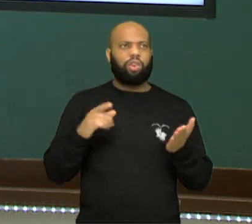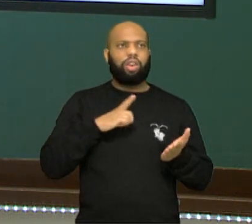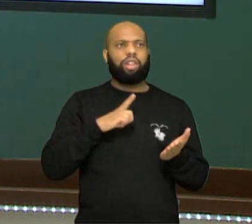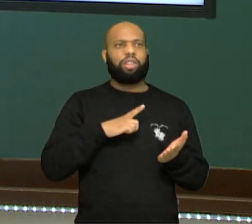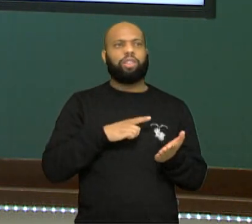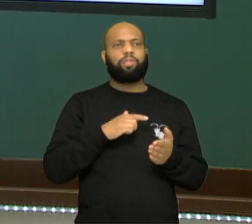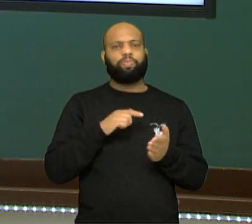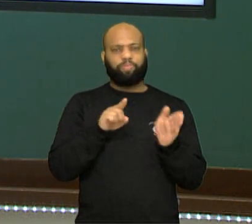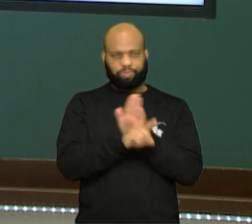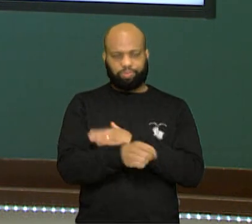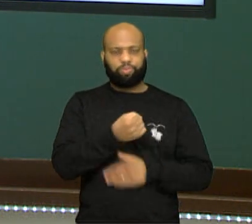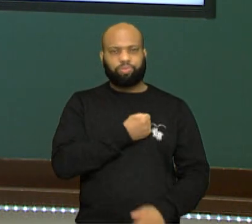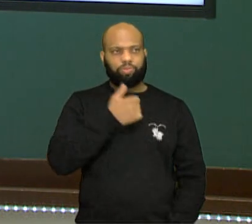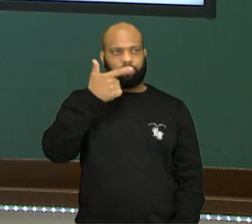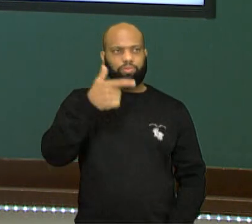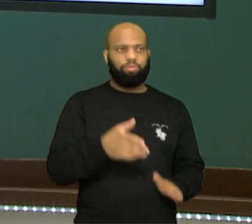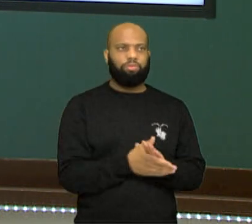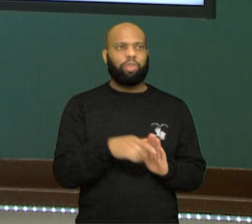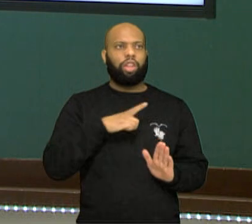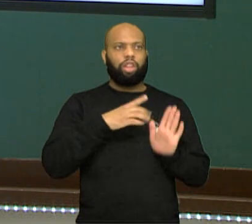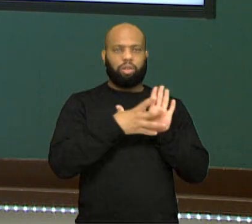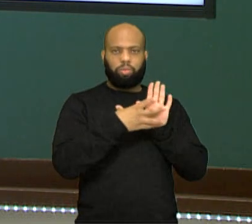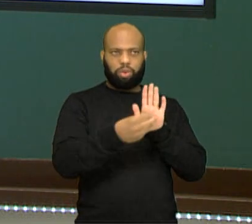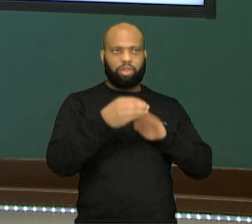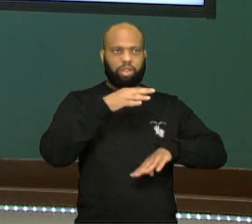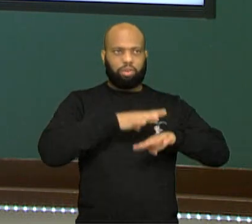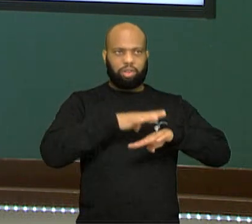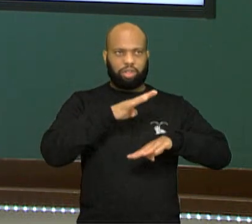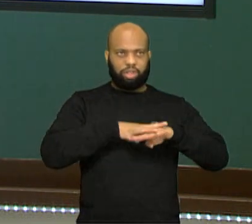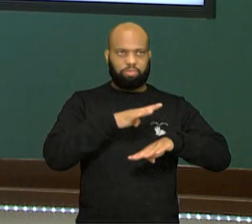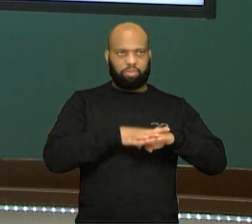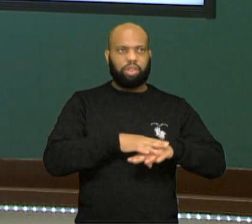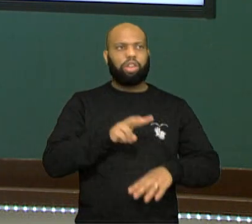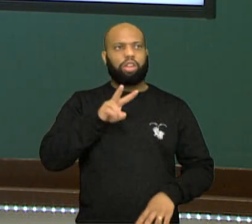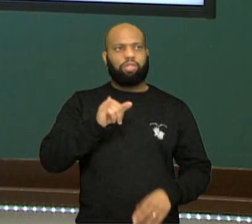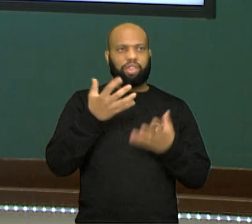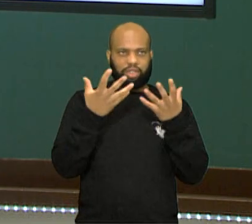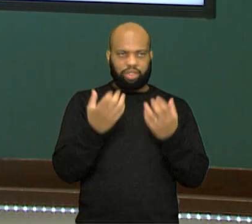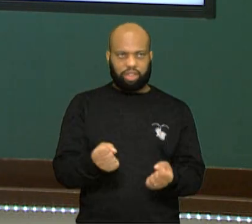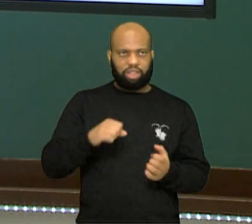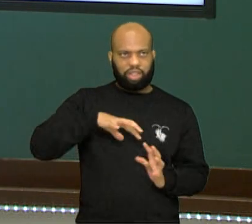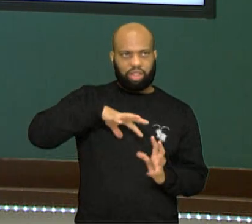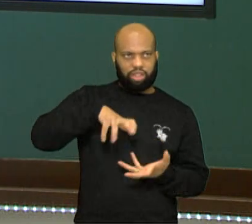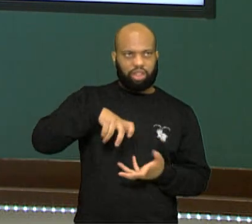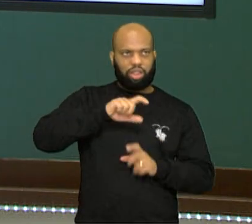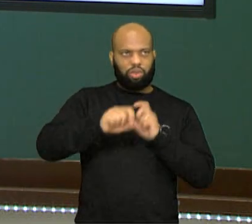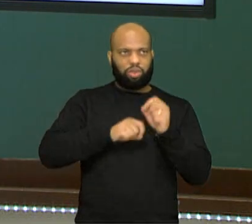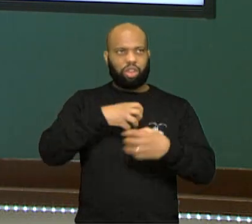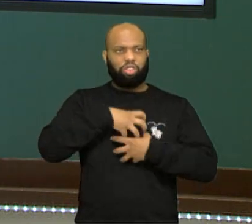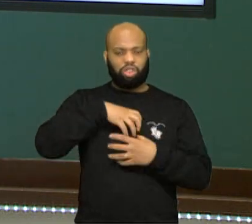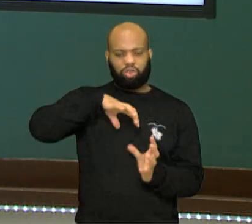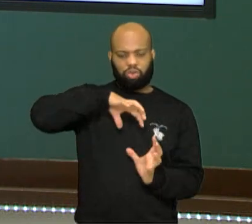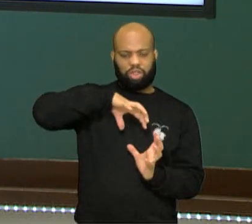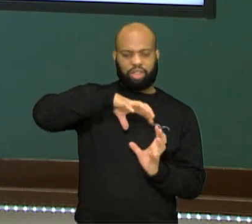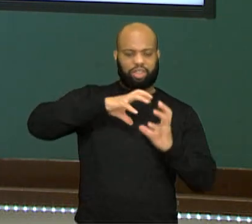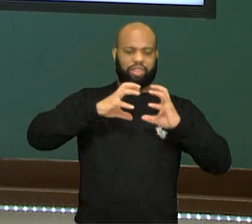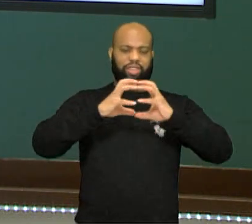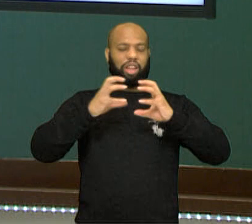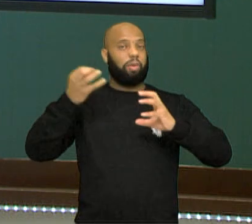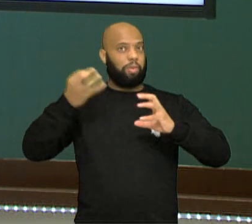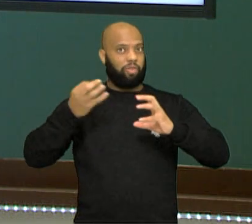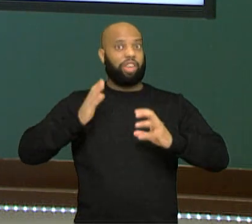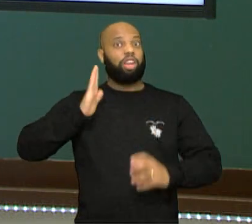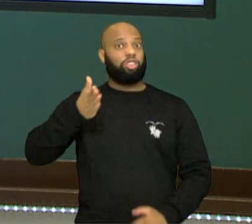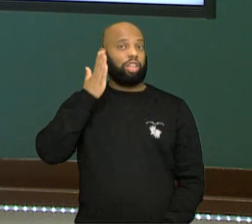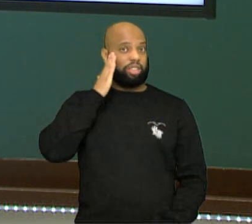nossa prática 2. Um modelo matemático, vamos considerar a Terra como se fosse uma esfera perfeita. A gente já viu